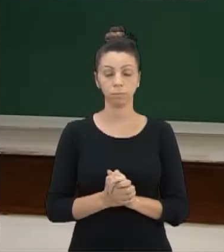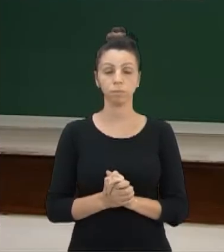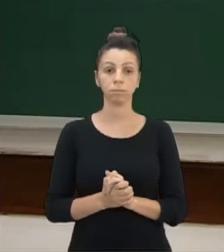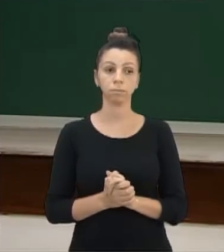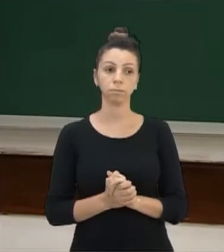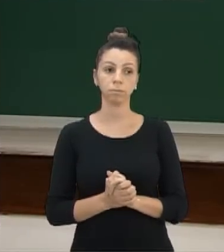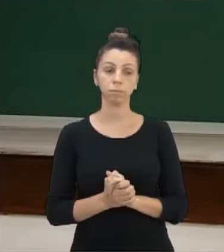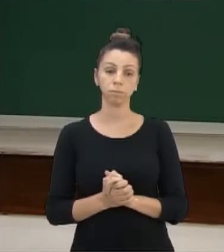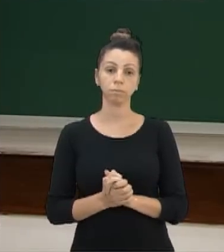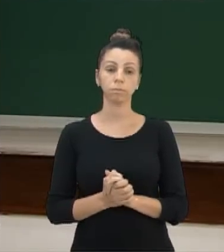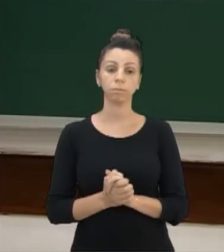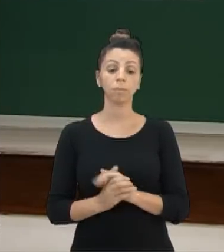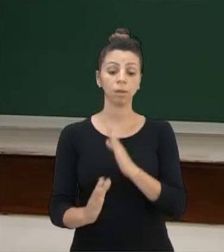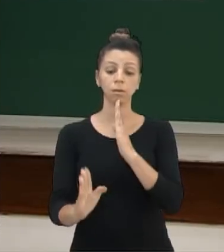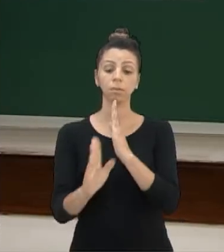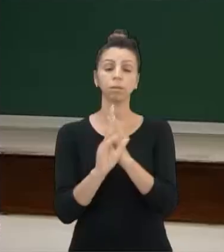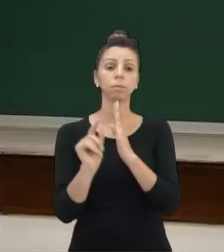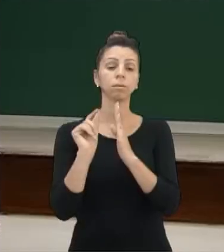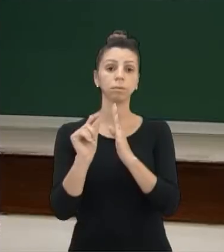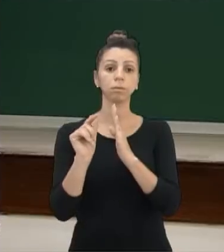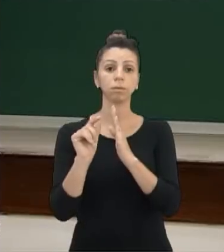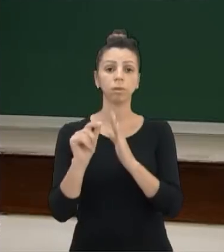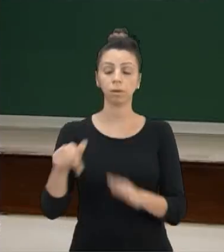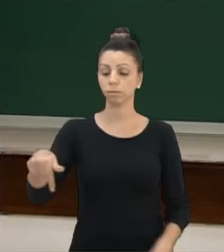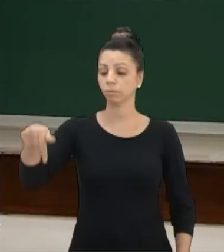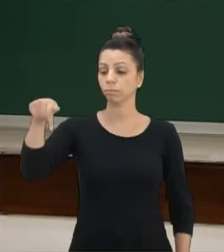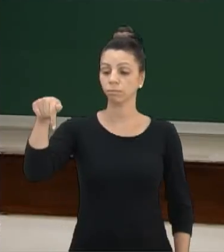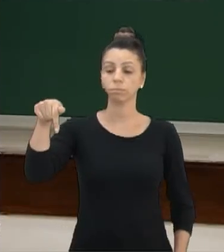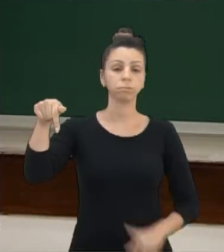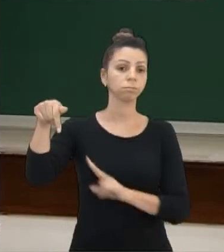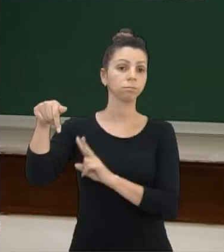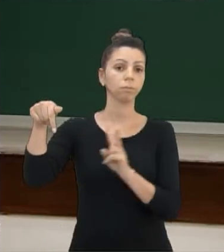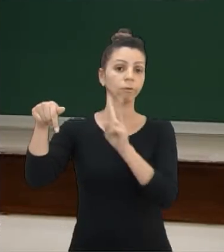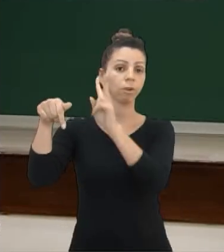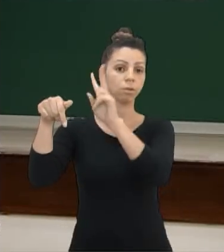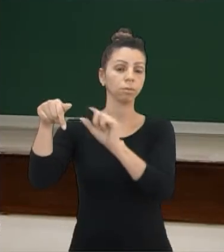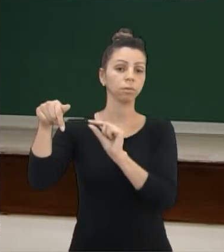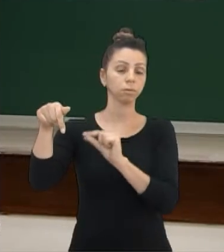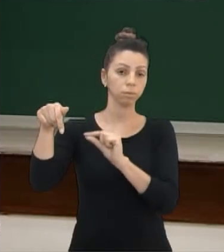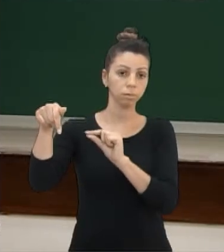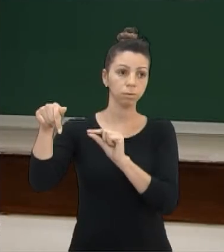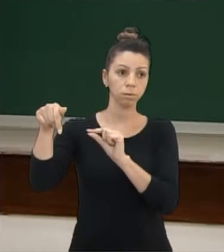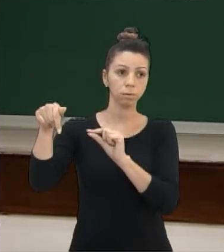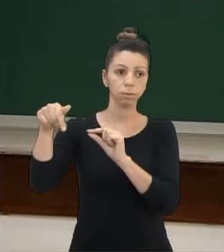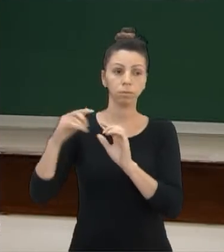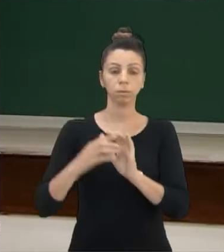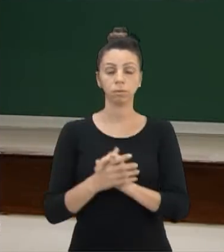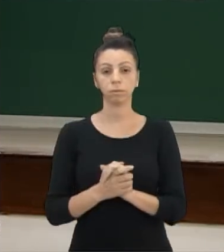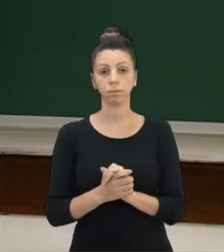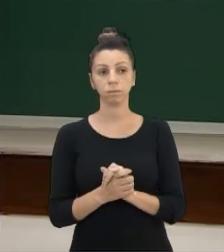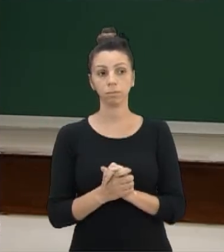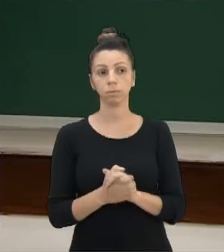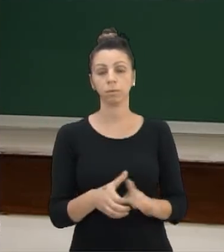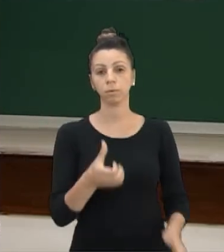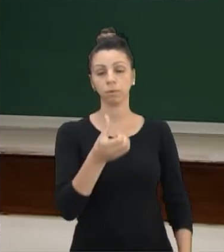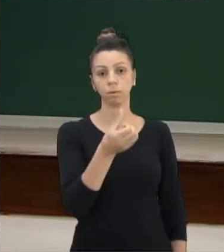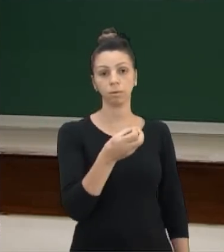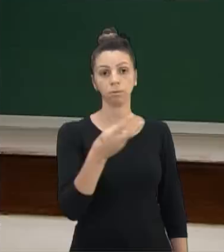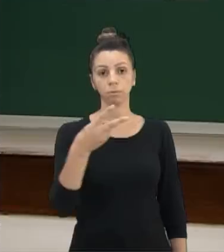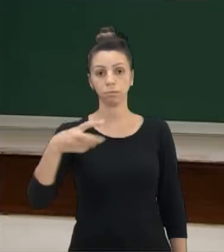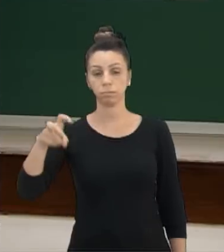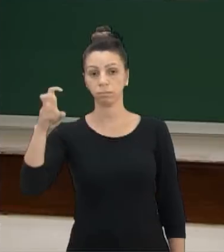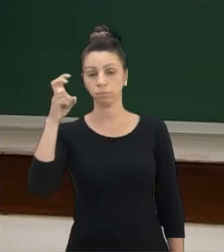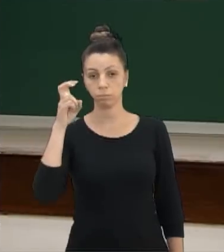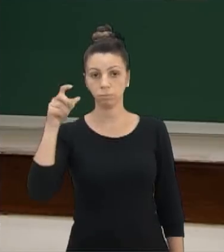Com isso, a gente vai descobrir que o valor em quarteirão do nosso terreno de 25 lotes coloniais é de